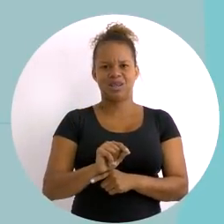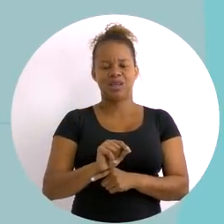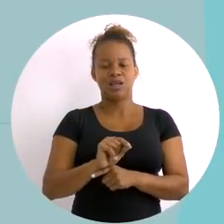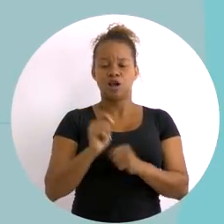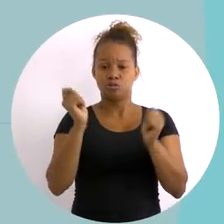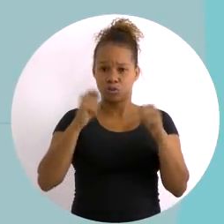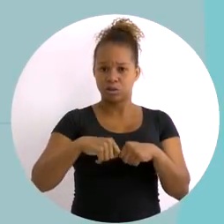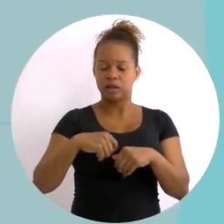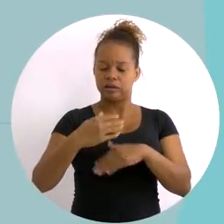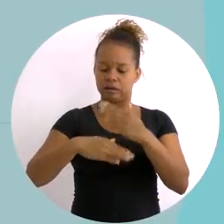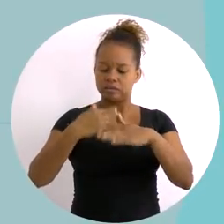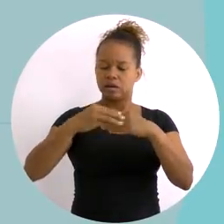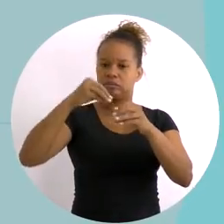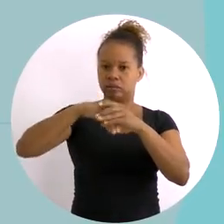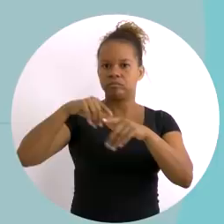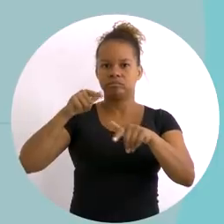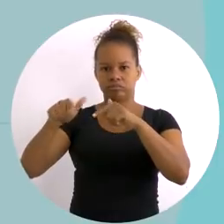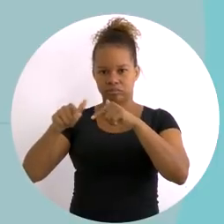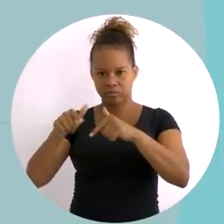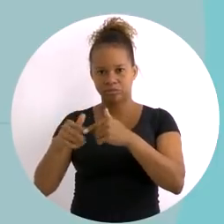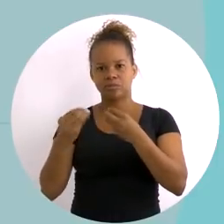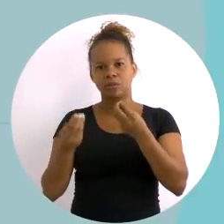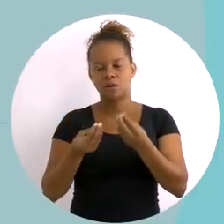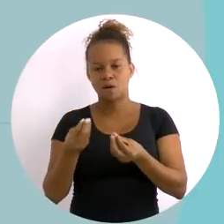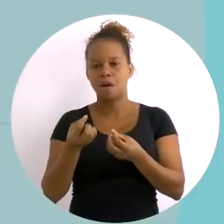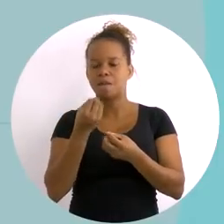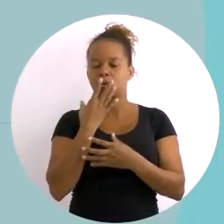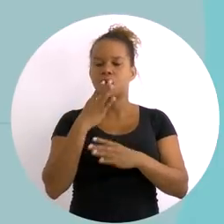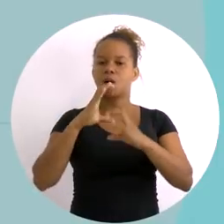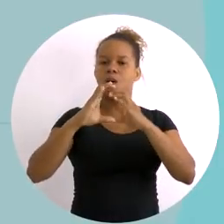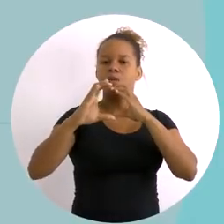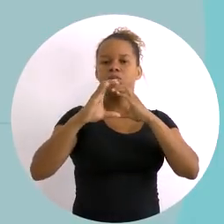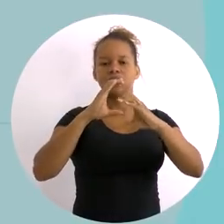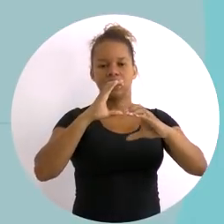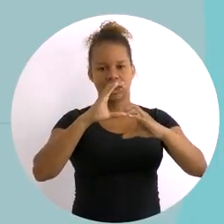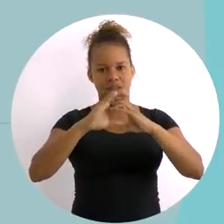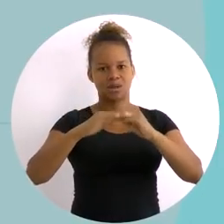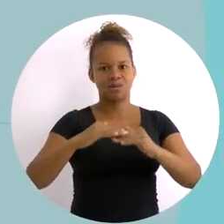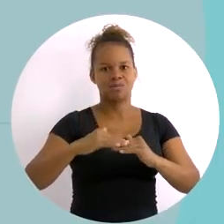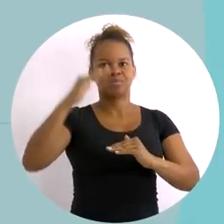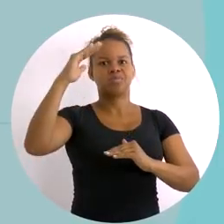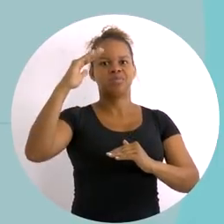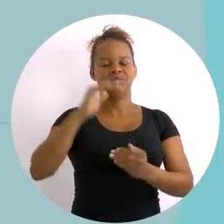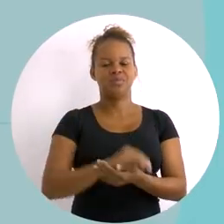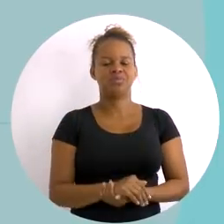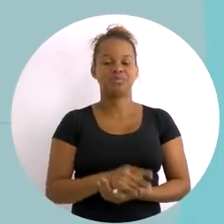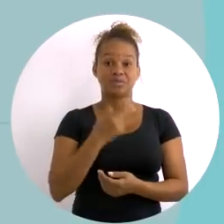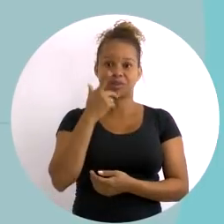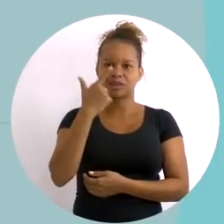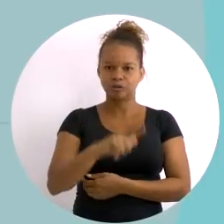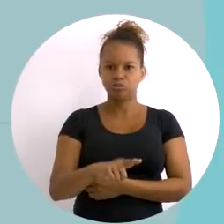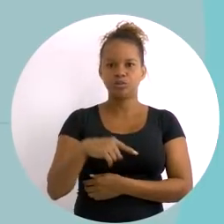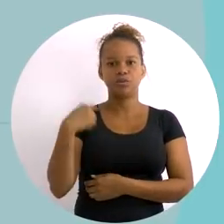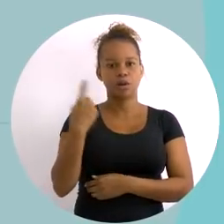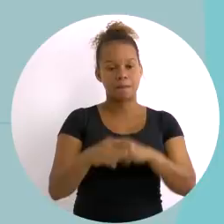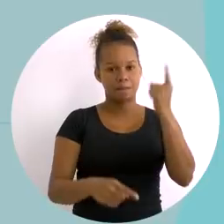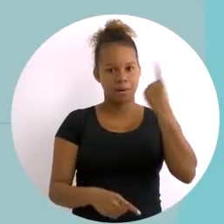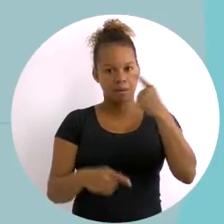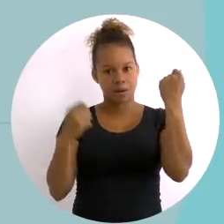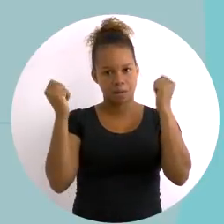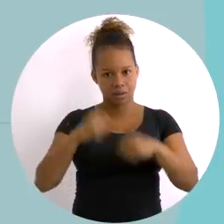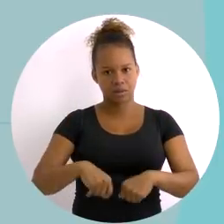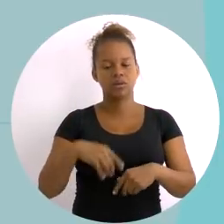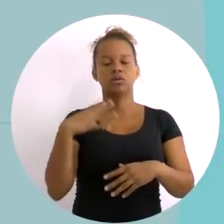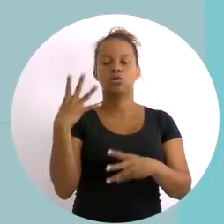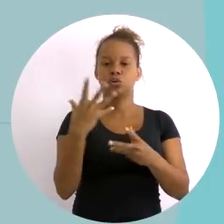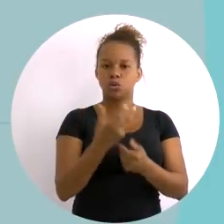suas possibilidades de crescer no mercado de trabalho com uma boa comunicação vão aumentar. Repetindo, nossa primeira competência